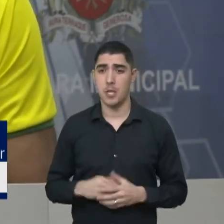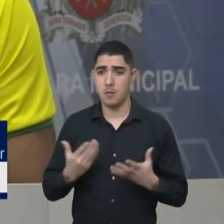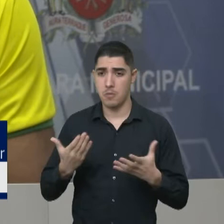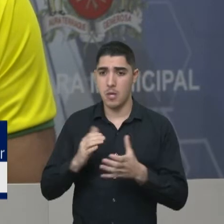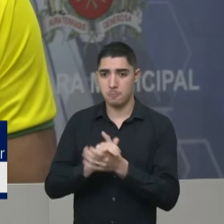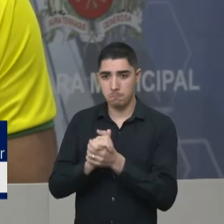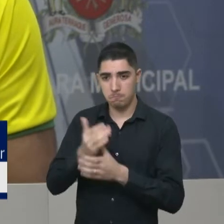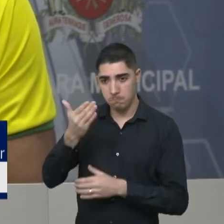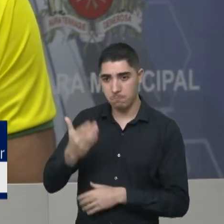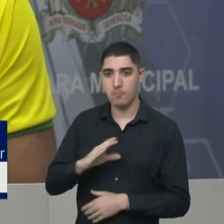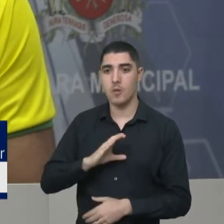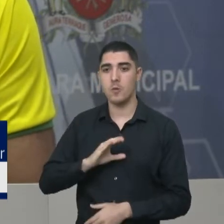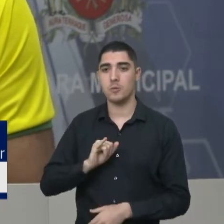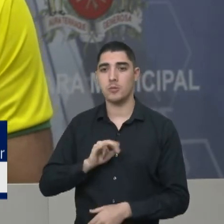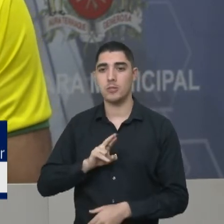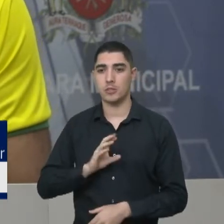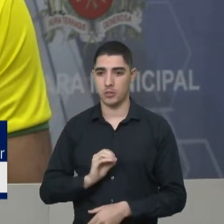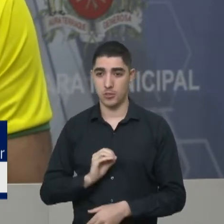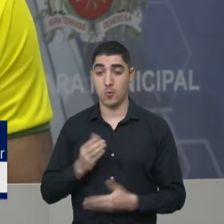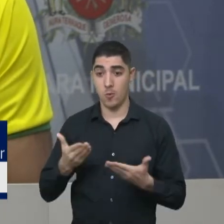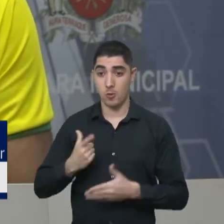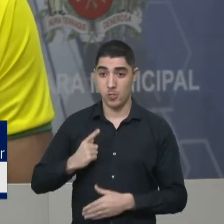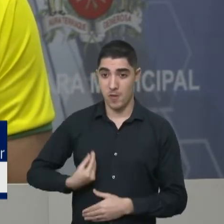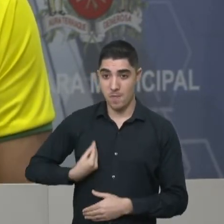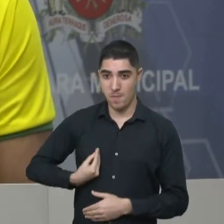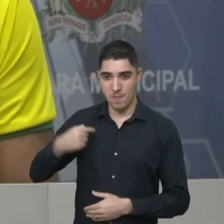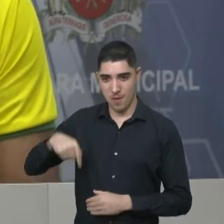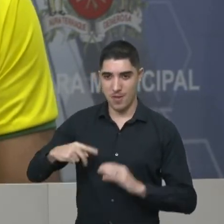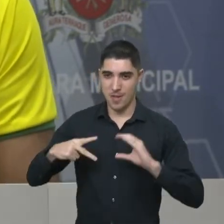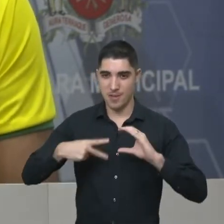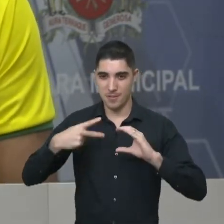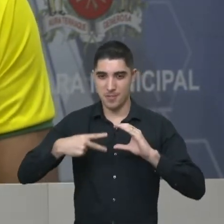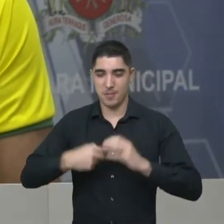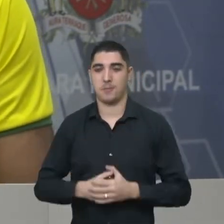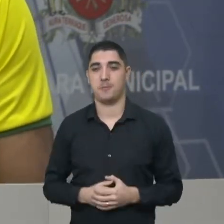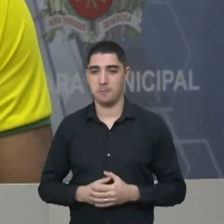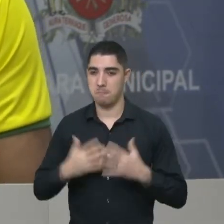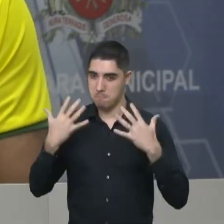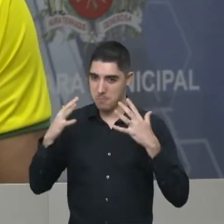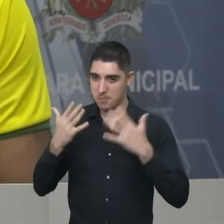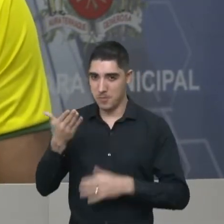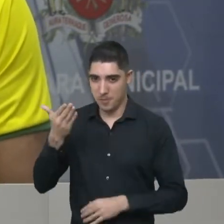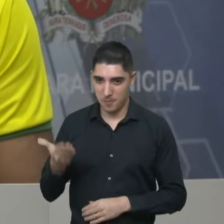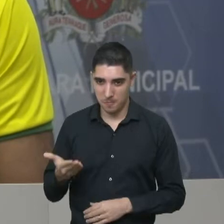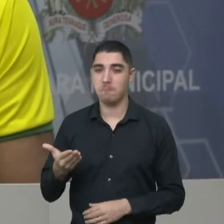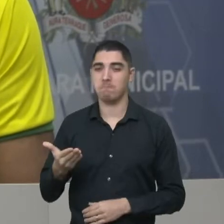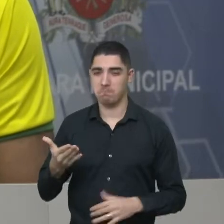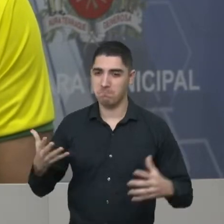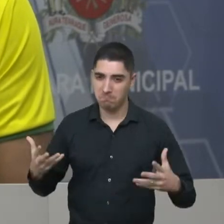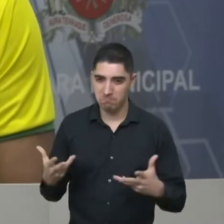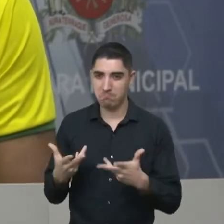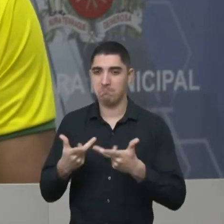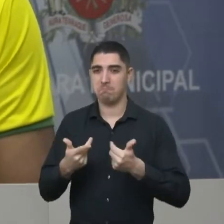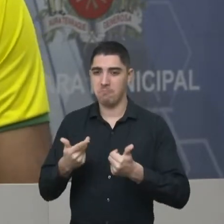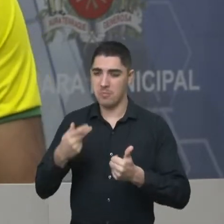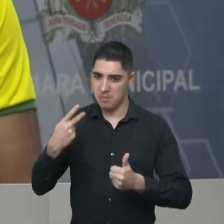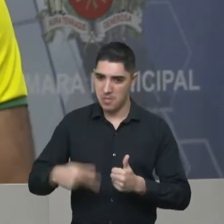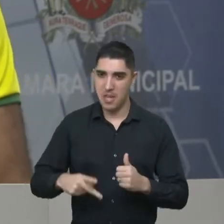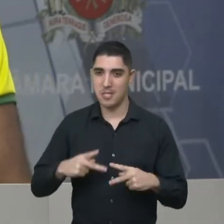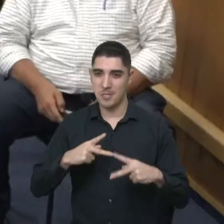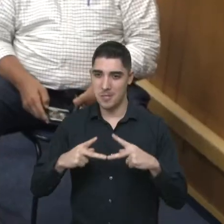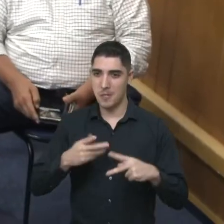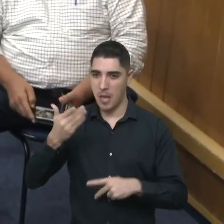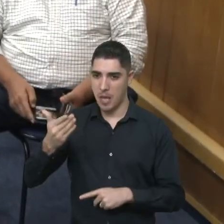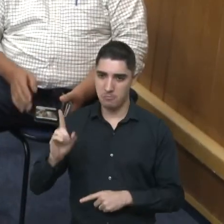aqui o Ciro, né, que está nessa casa hoje, sendo homenageado. Parabéns, grande homem da nossa cidade, tem